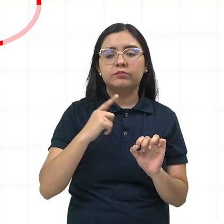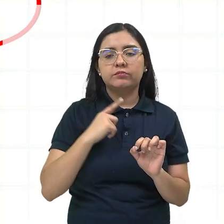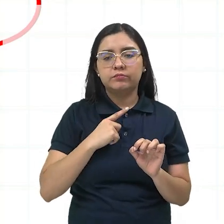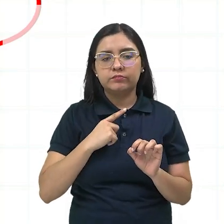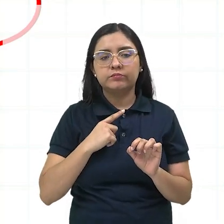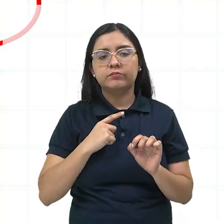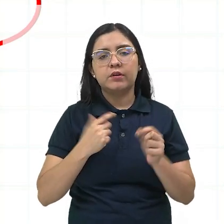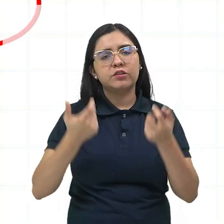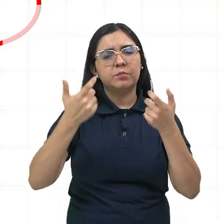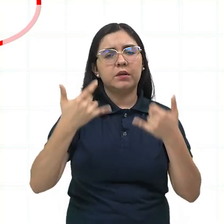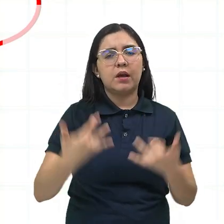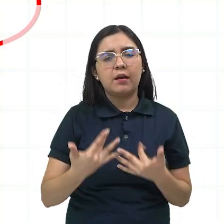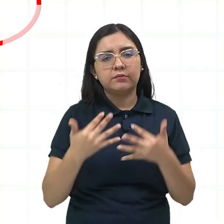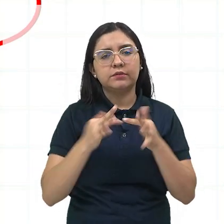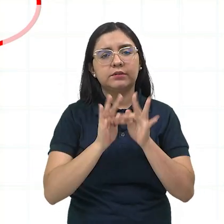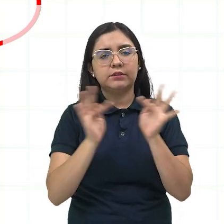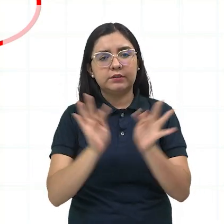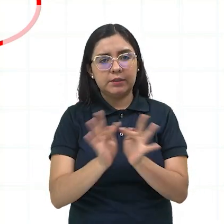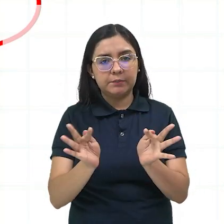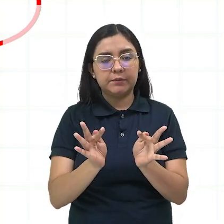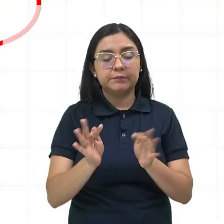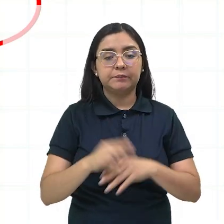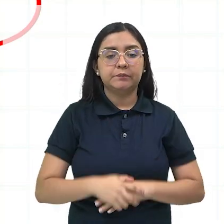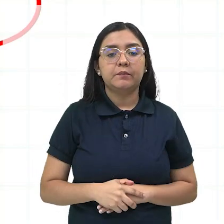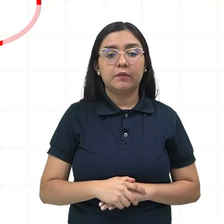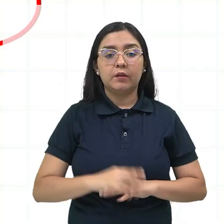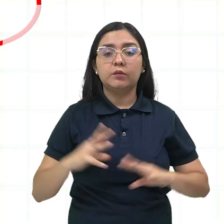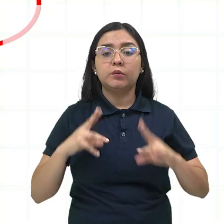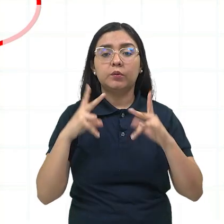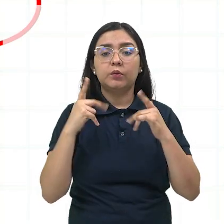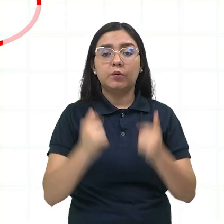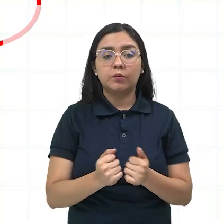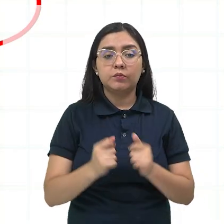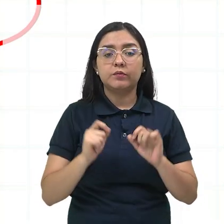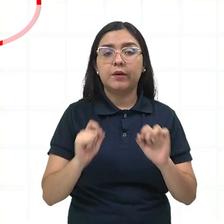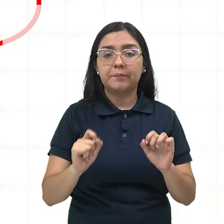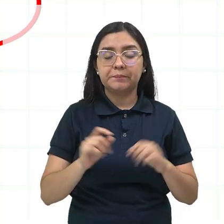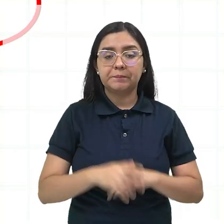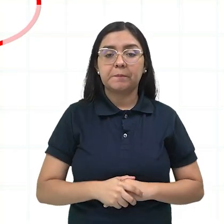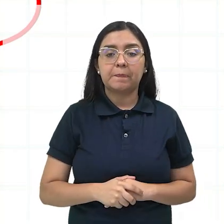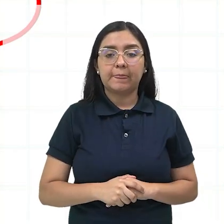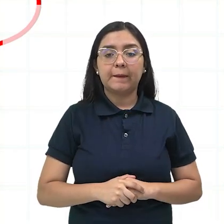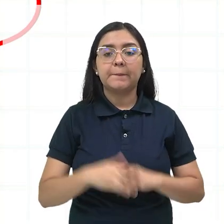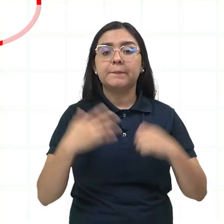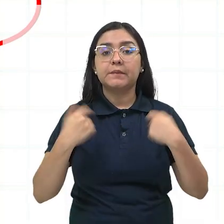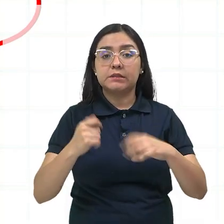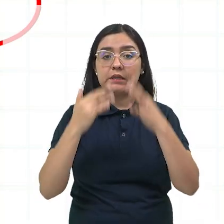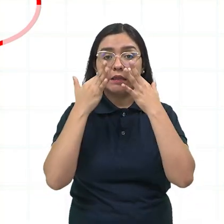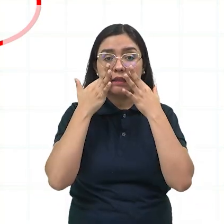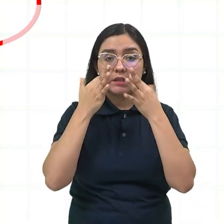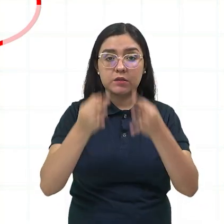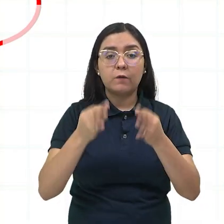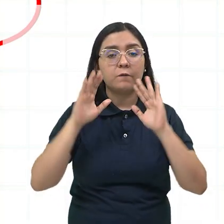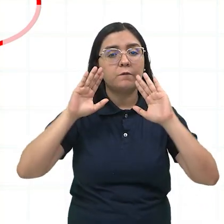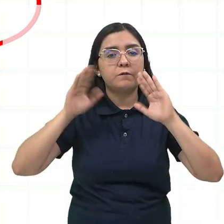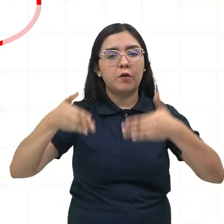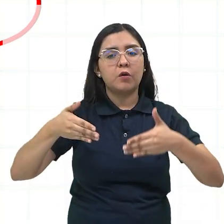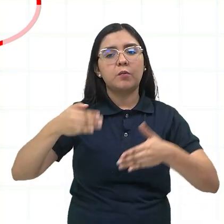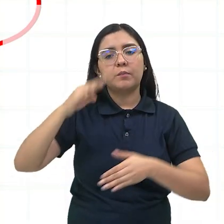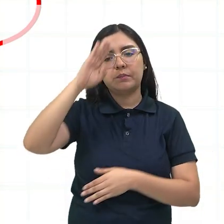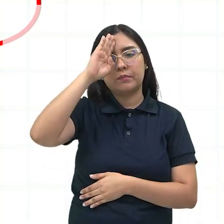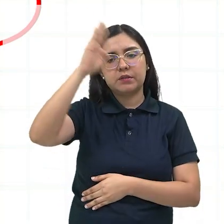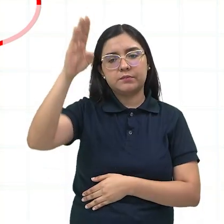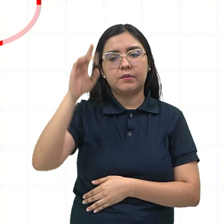mais simples e todos eles em uma só, a gente vai precisar dar atenção especial